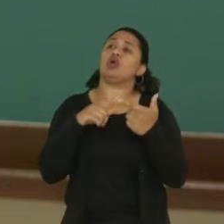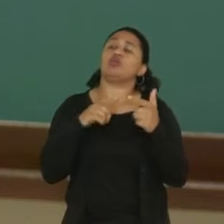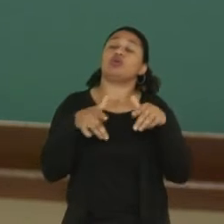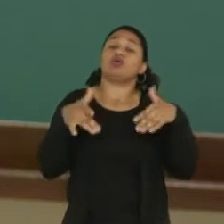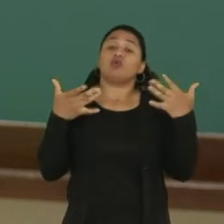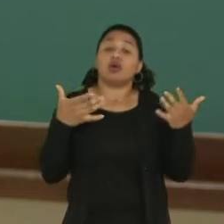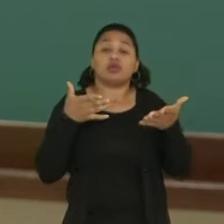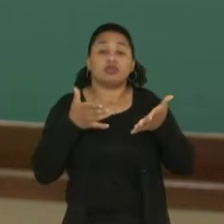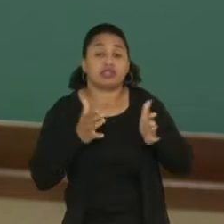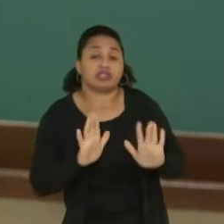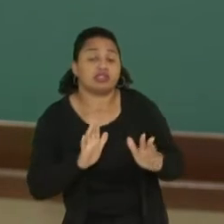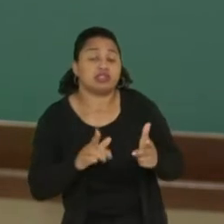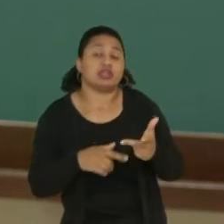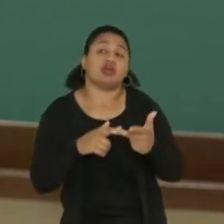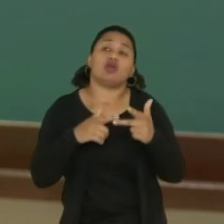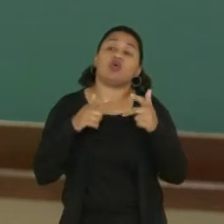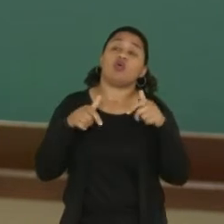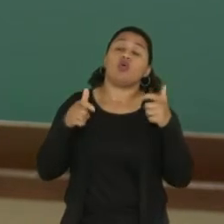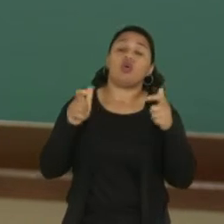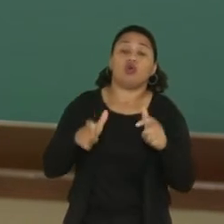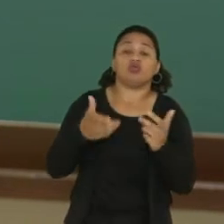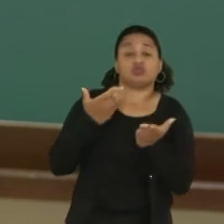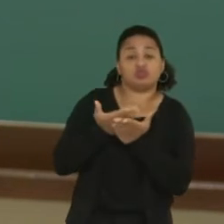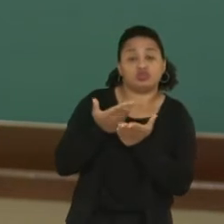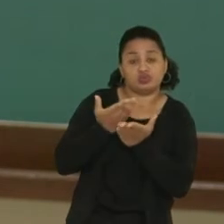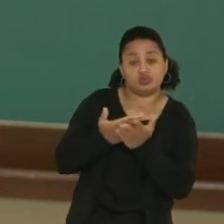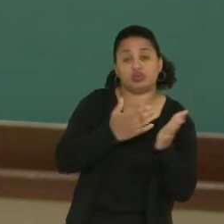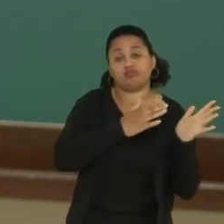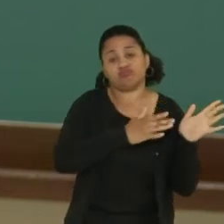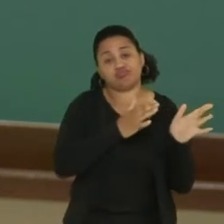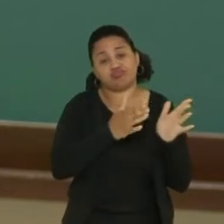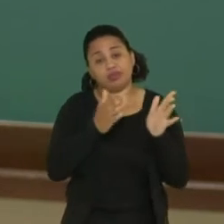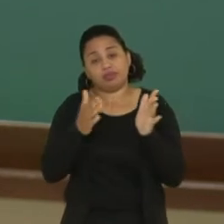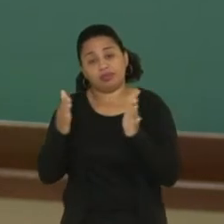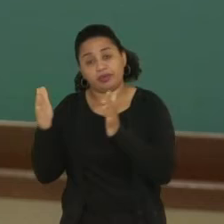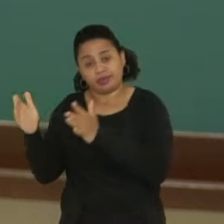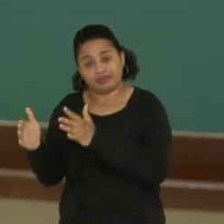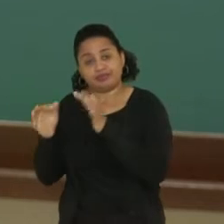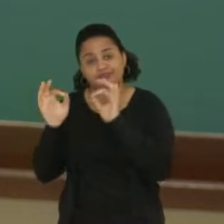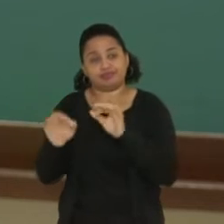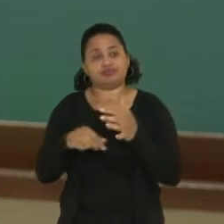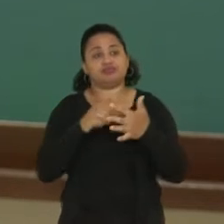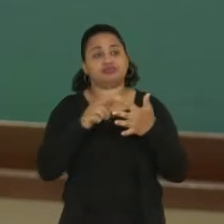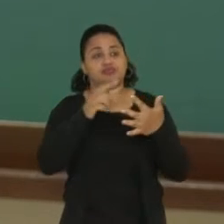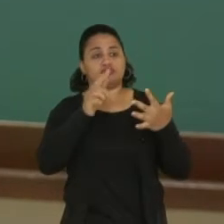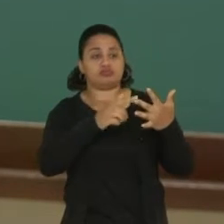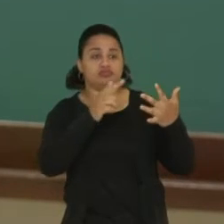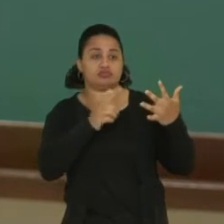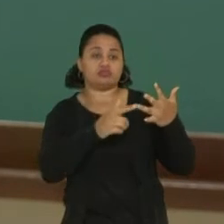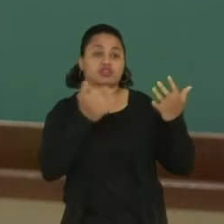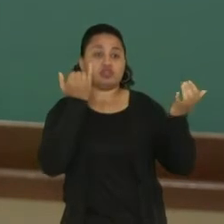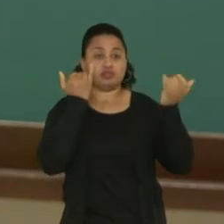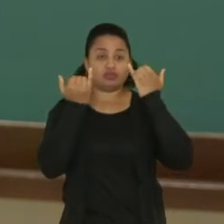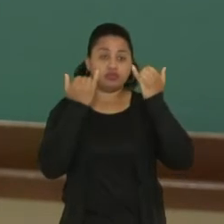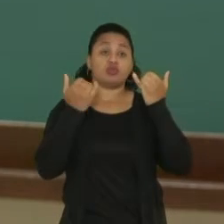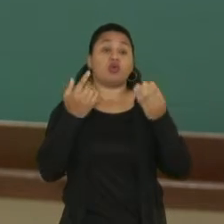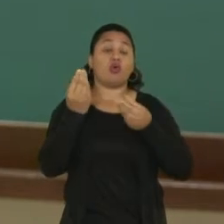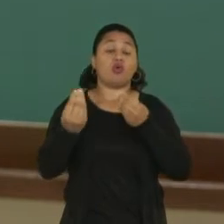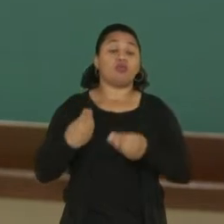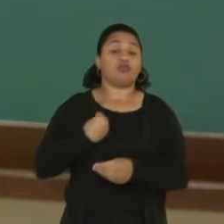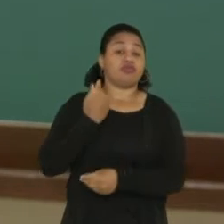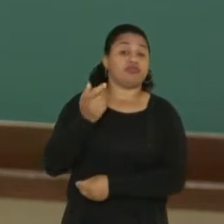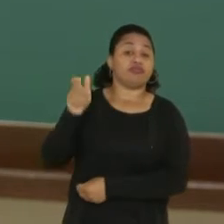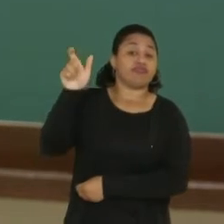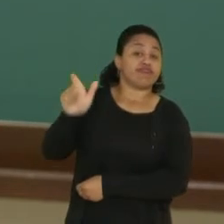que nasceu, onde estudou, né? Vai na ordem cronológica. O conjunto de informações sobre a vida de